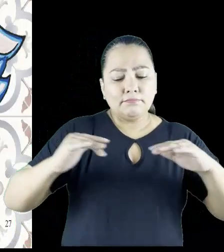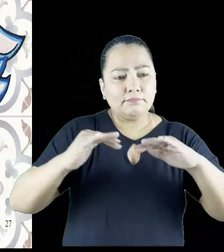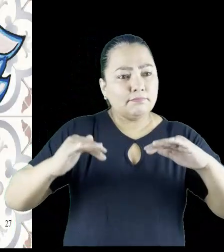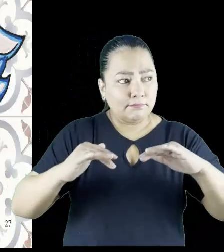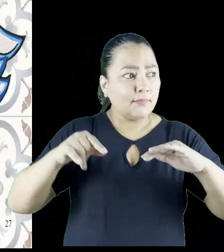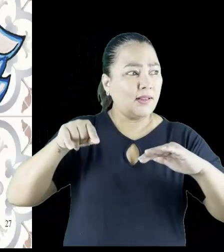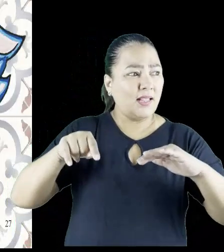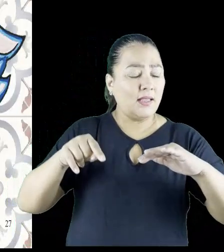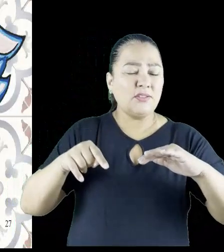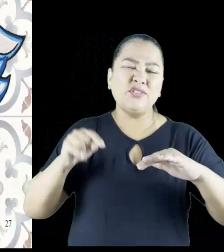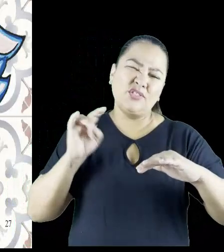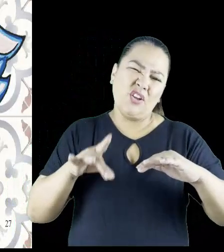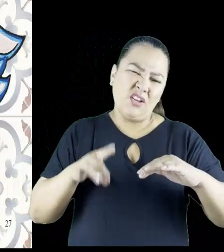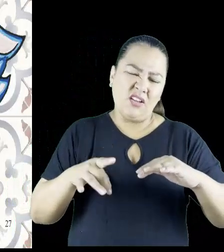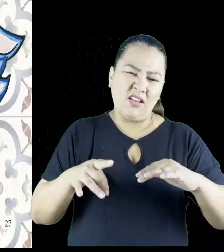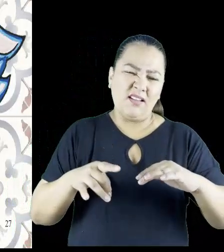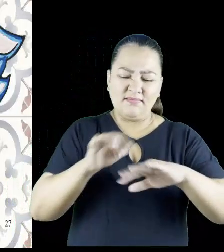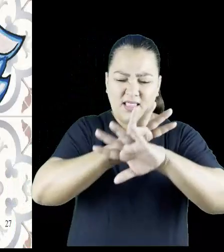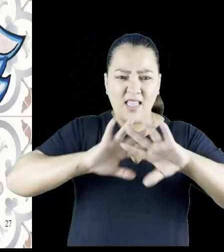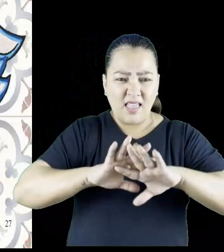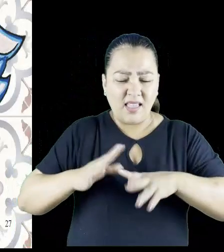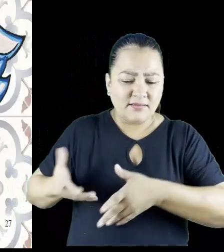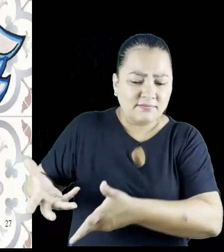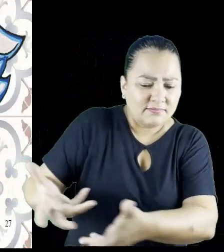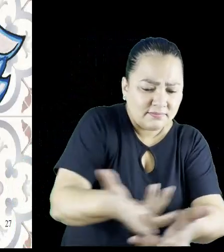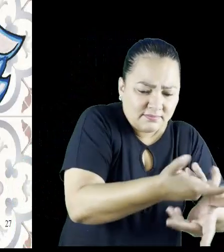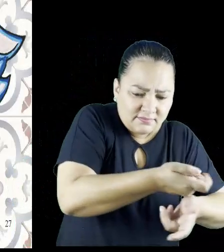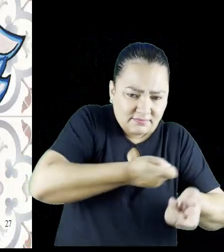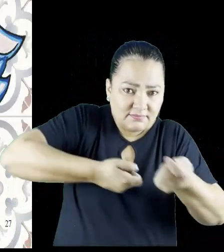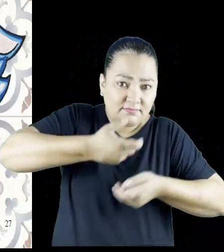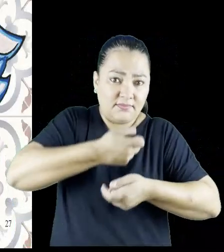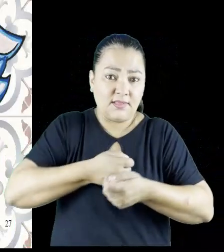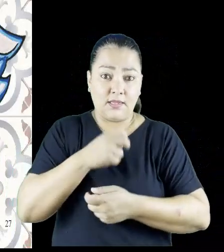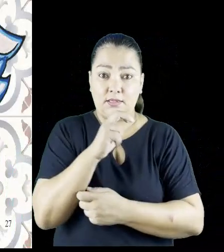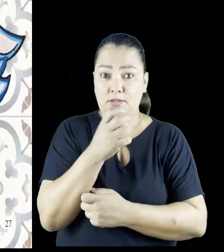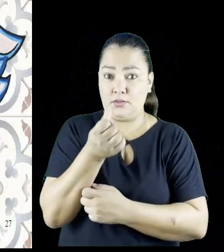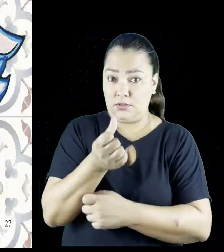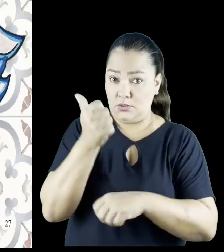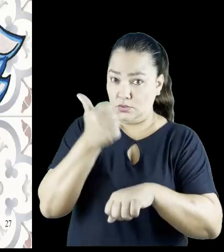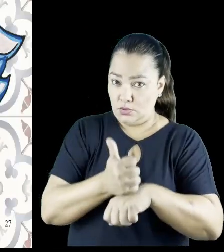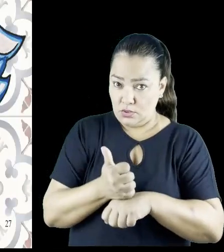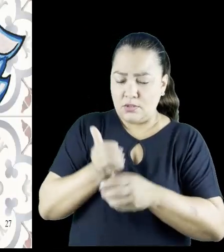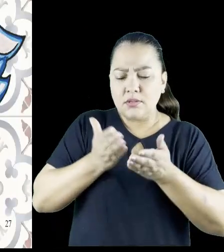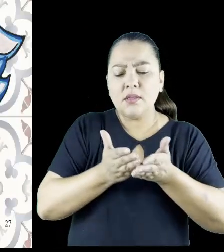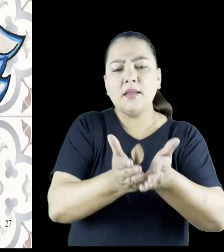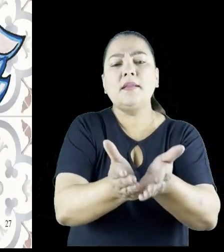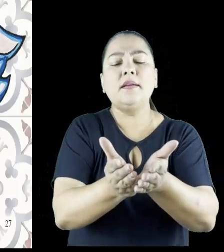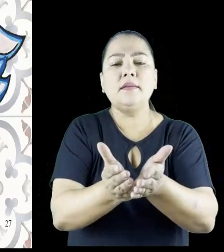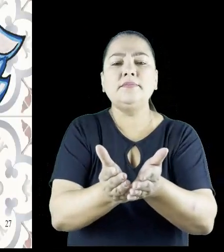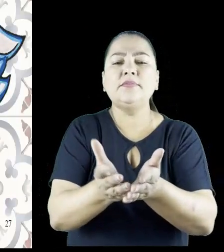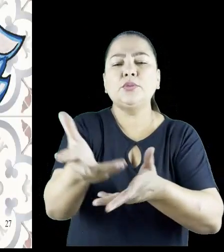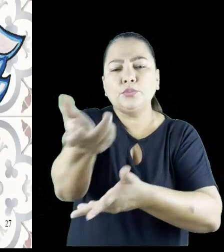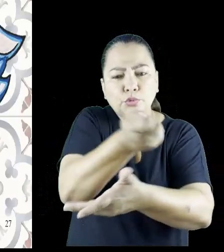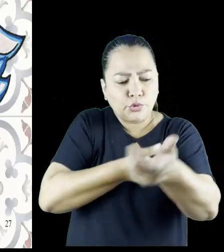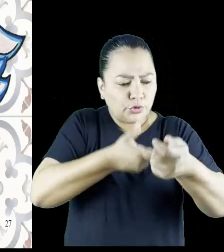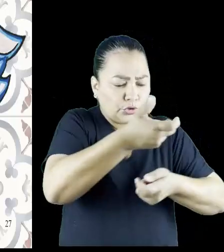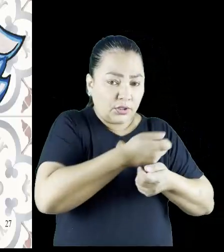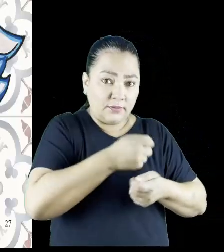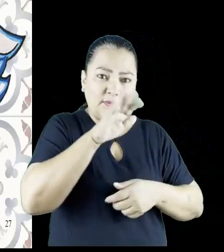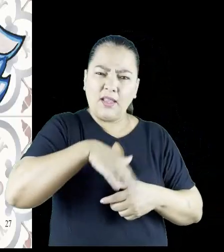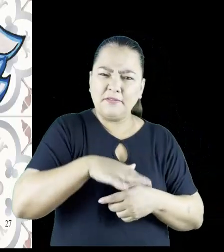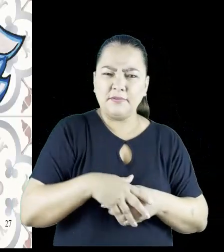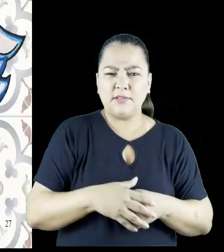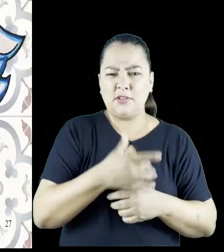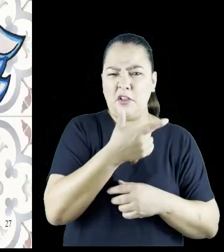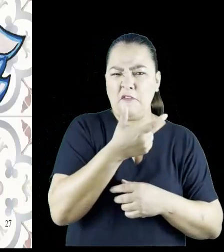Lá na meia praia se tem é só rede de arrasto. Antigamente eram uns 5, 6 donos de canoa e eles tinham o seu rancho. Eles puxavam para a praia com a